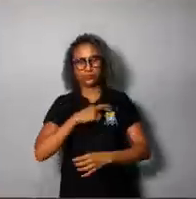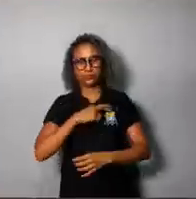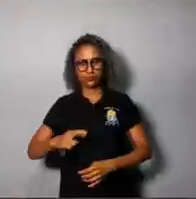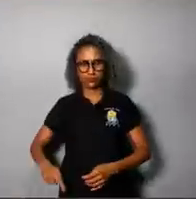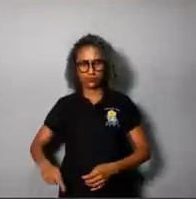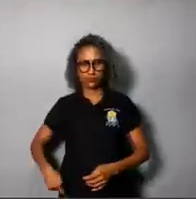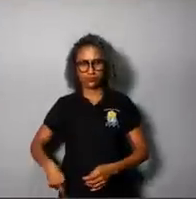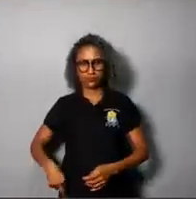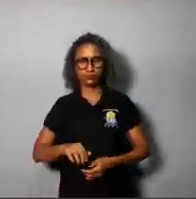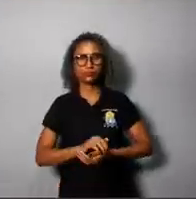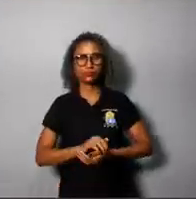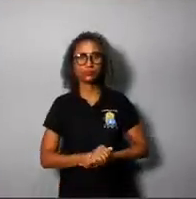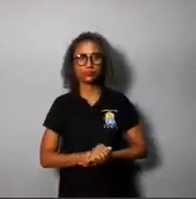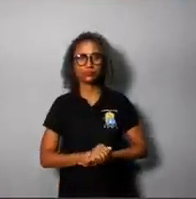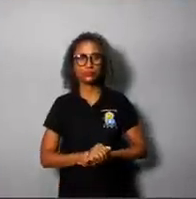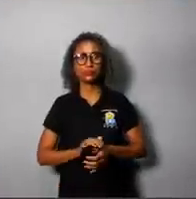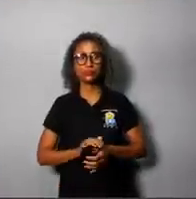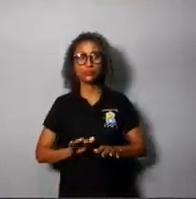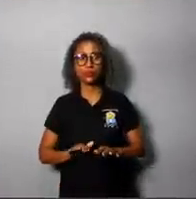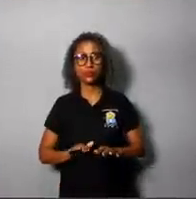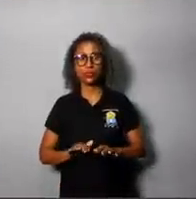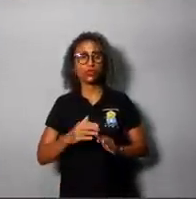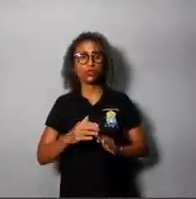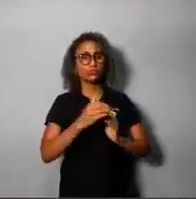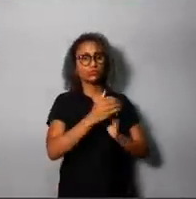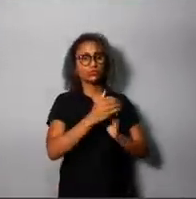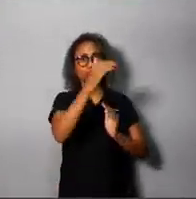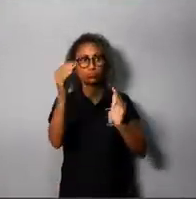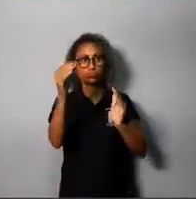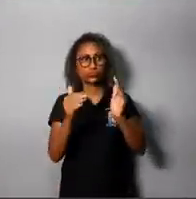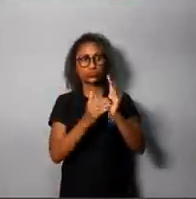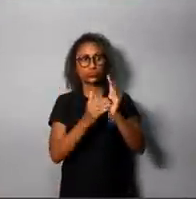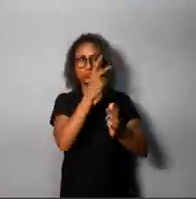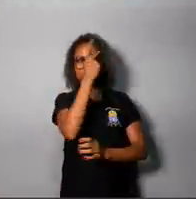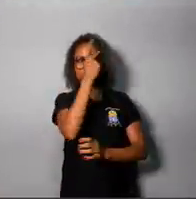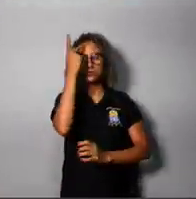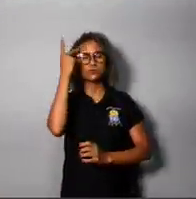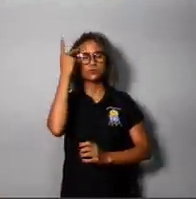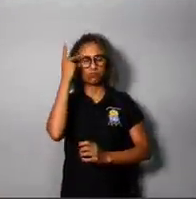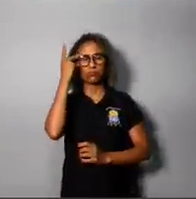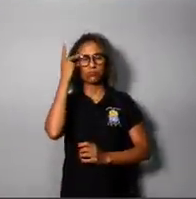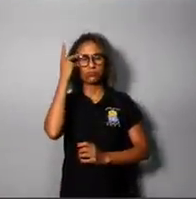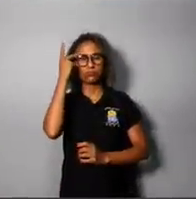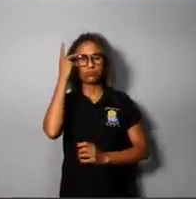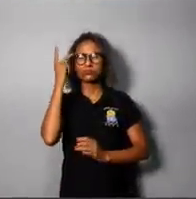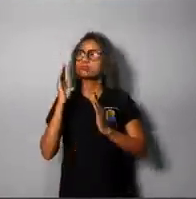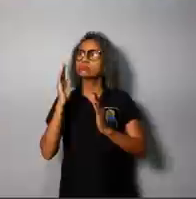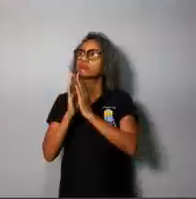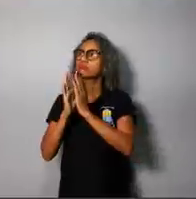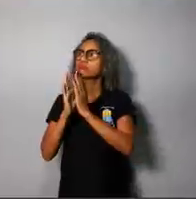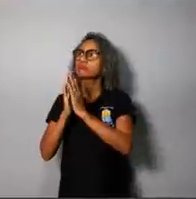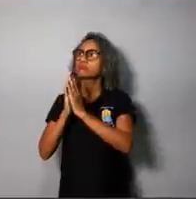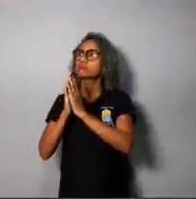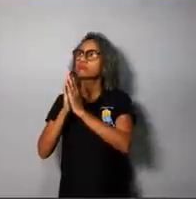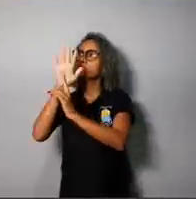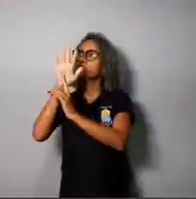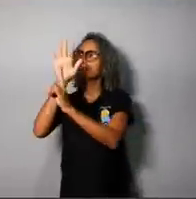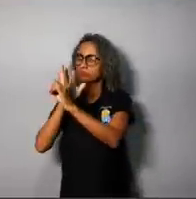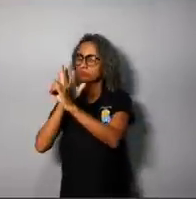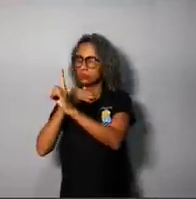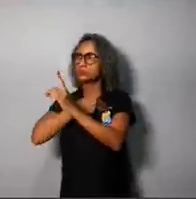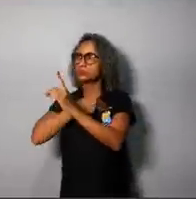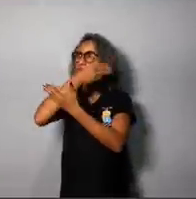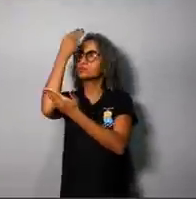Por todos os devotos e devotas de Nossa Senhora, para que nela